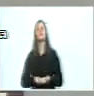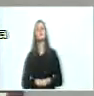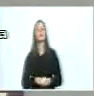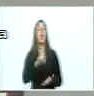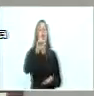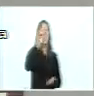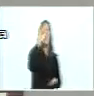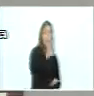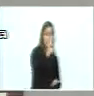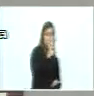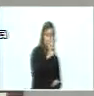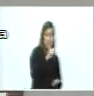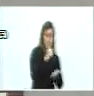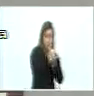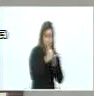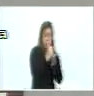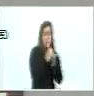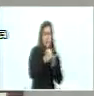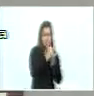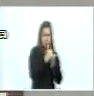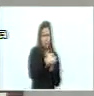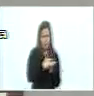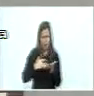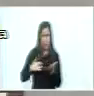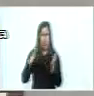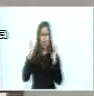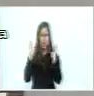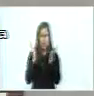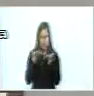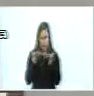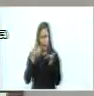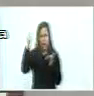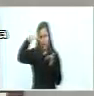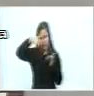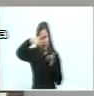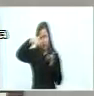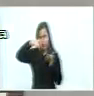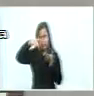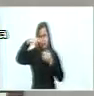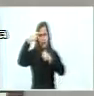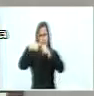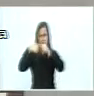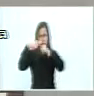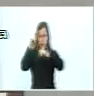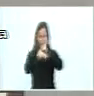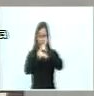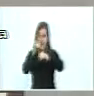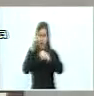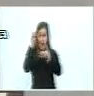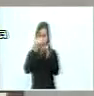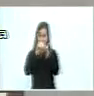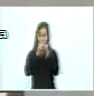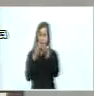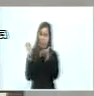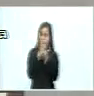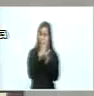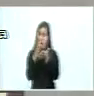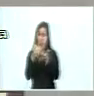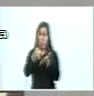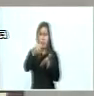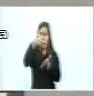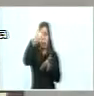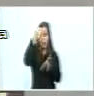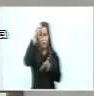dos medicamentos, doutor Sérgio, já estão no município. Faltam alguns poucos do município, 10%,